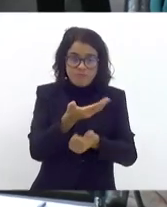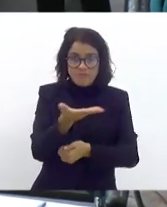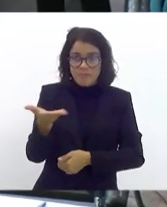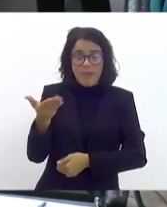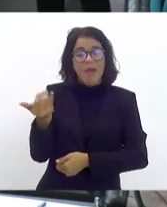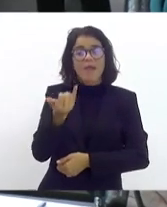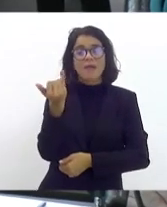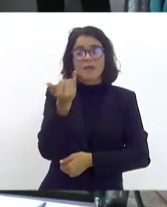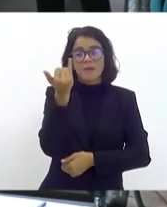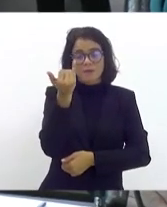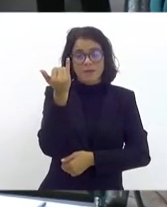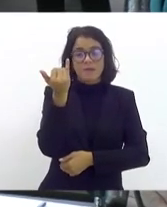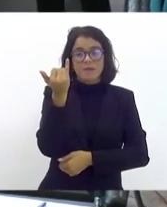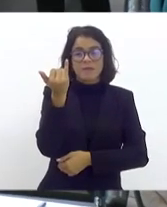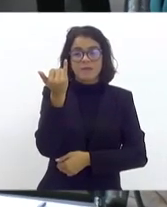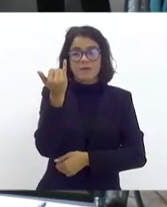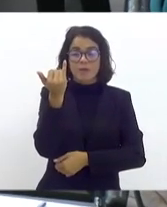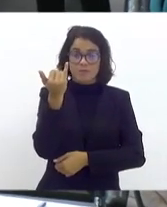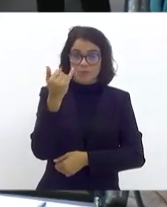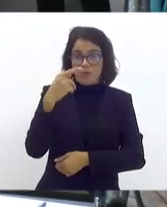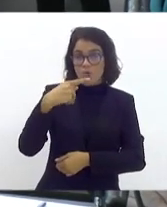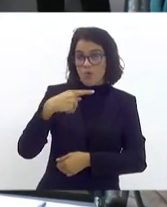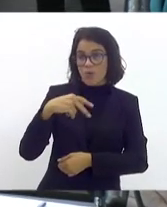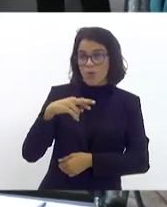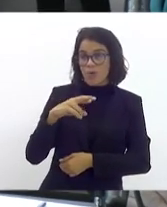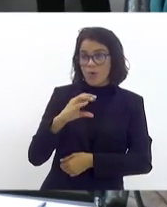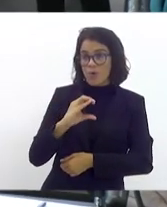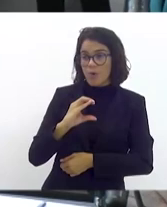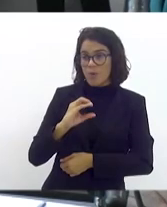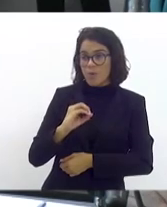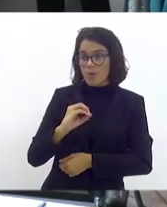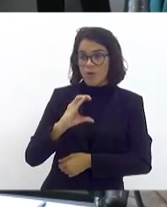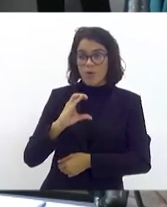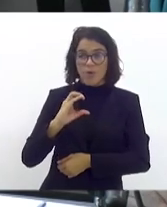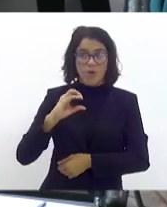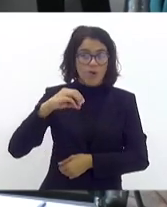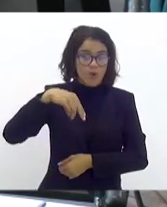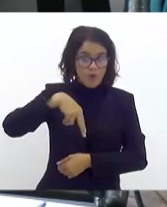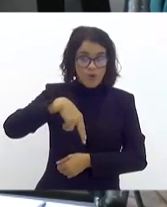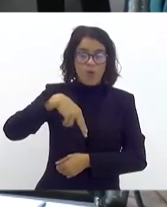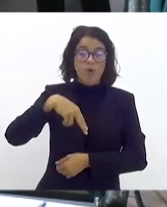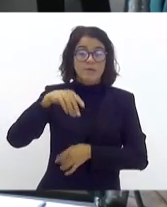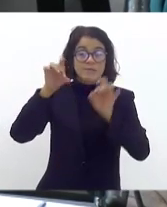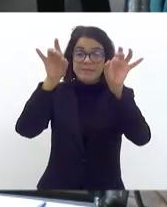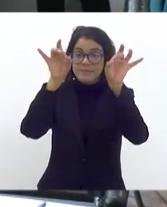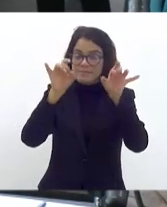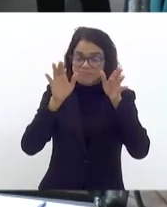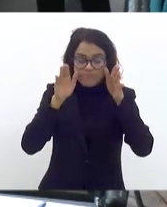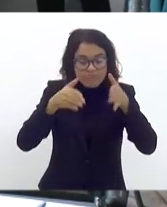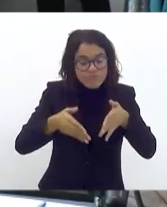a importância de que o PROCON, como especialista em direitos do